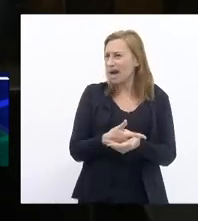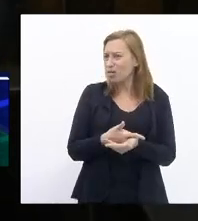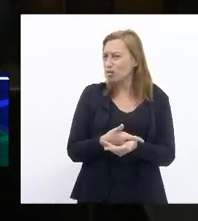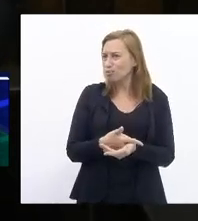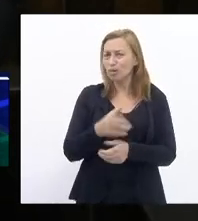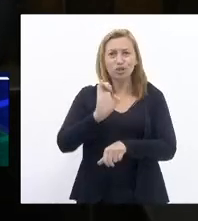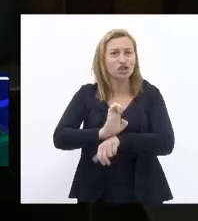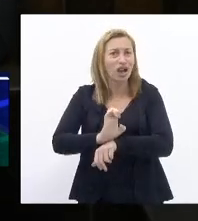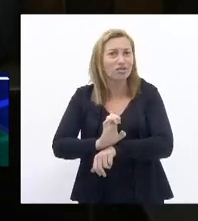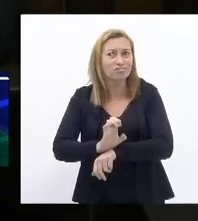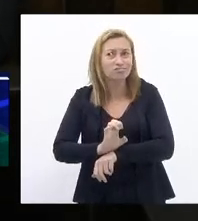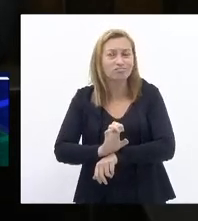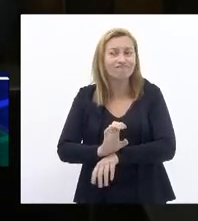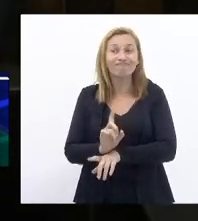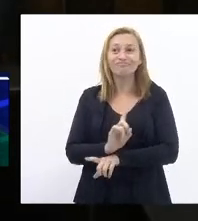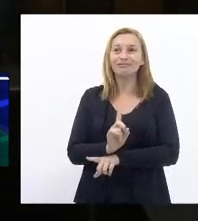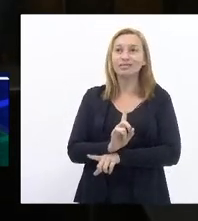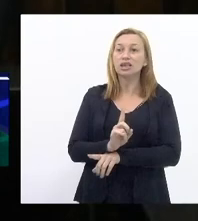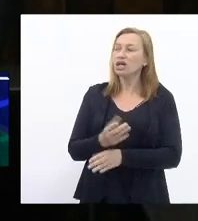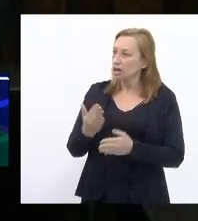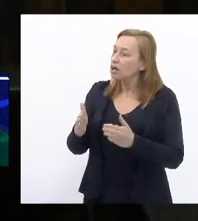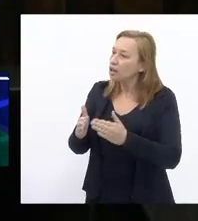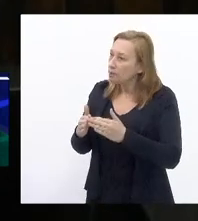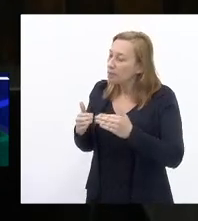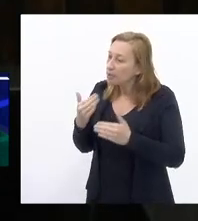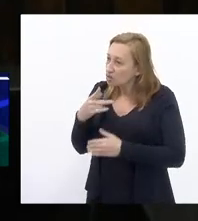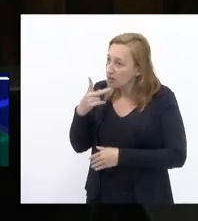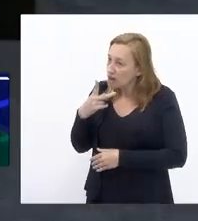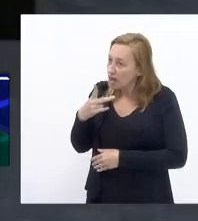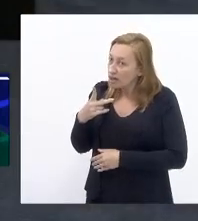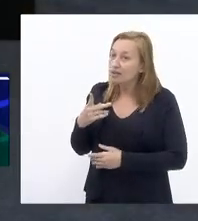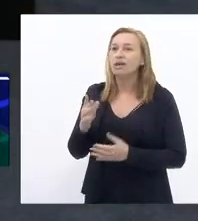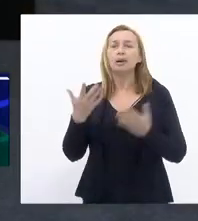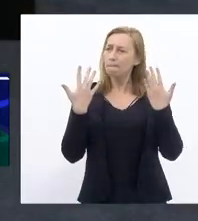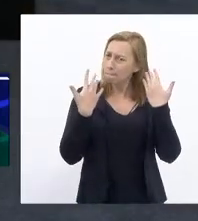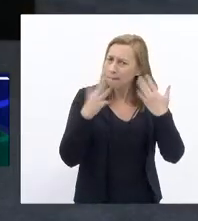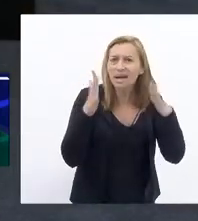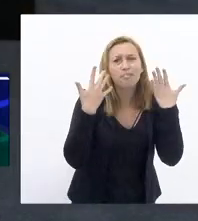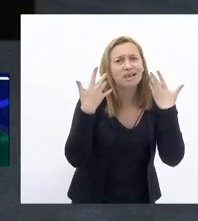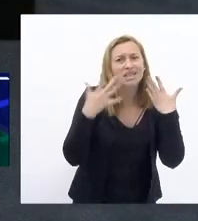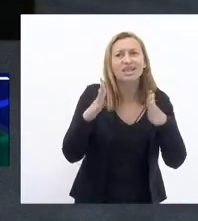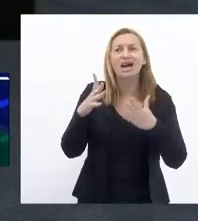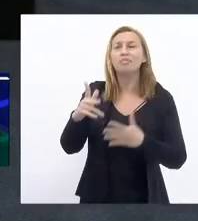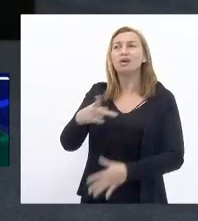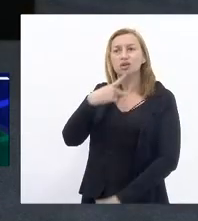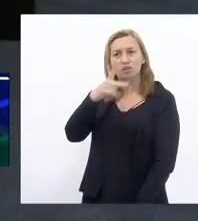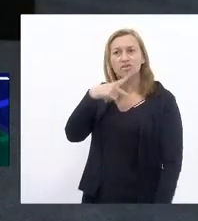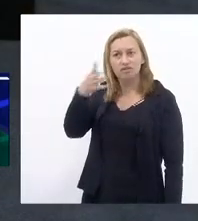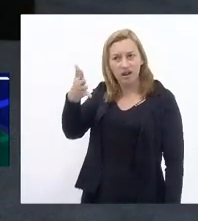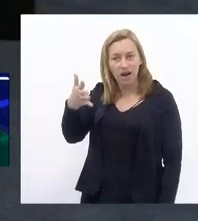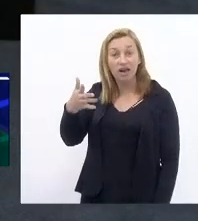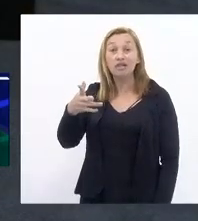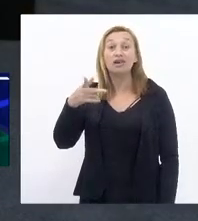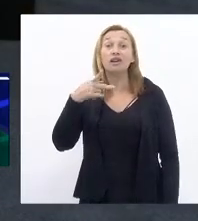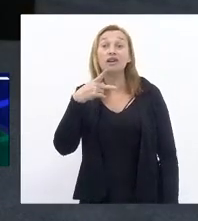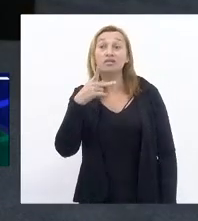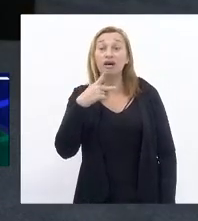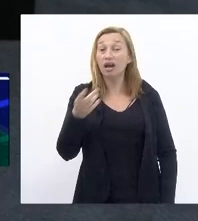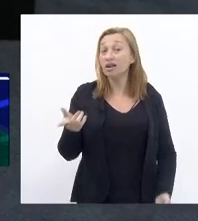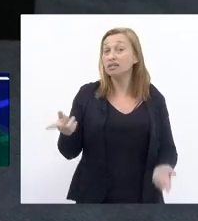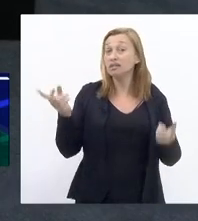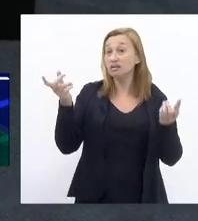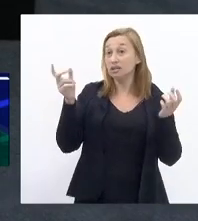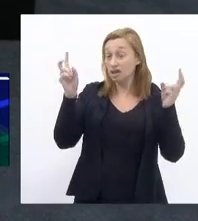estadual. Deputado Anderson, me permite uma pequena parte? Claro. Em primeiro lugar, parabenizar Vossa Excelência, em primeiro, por rememorar esse